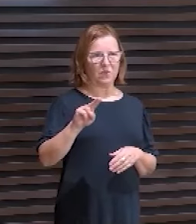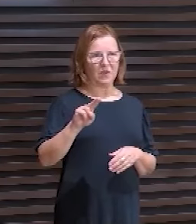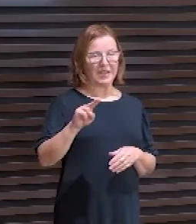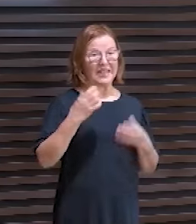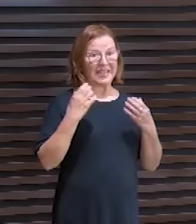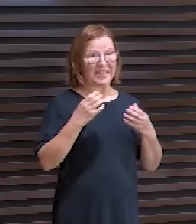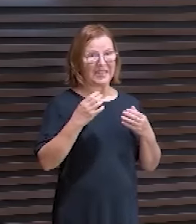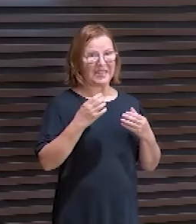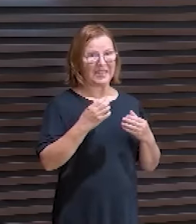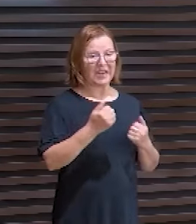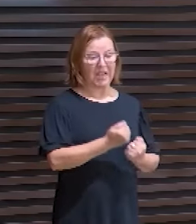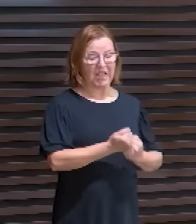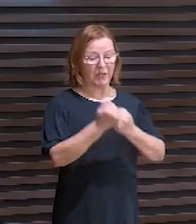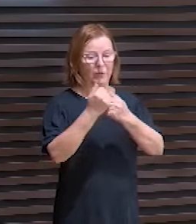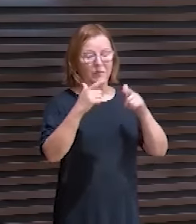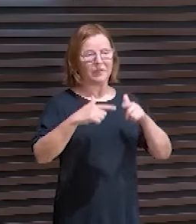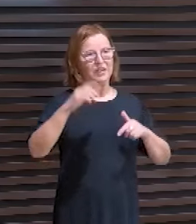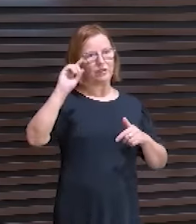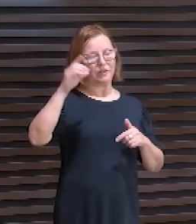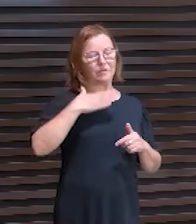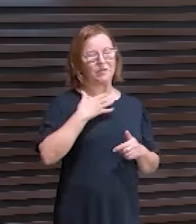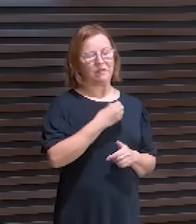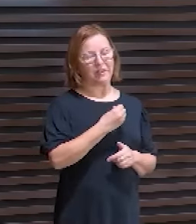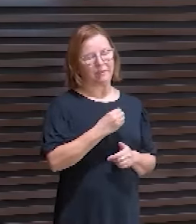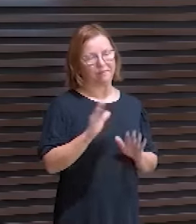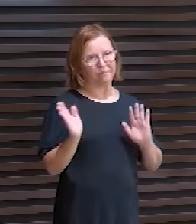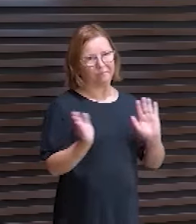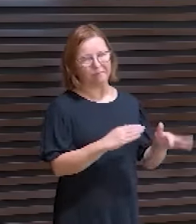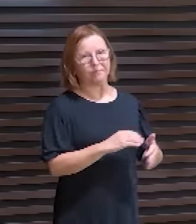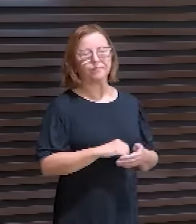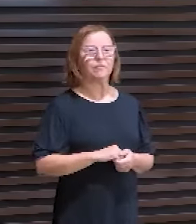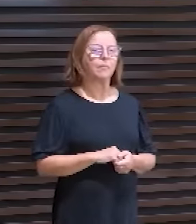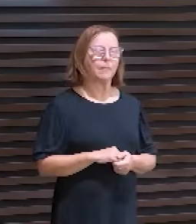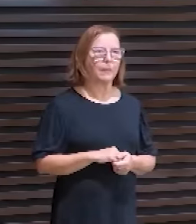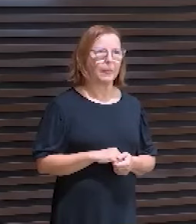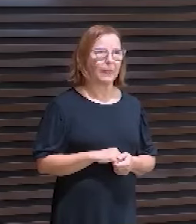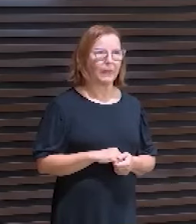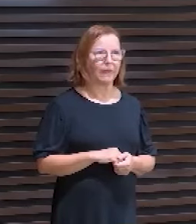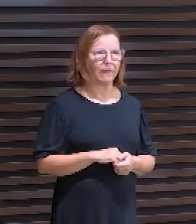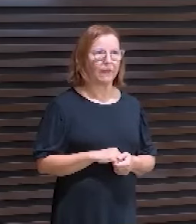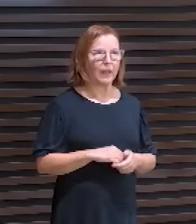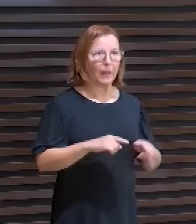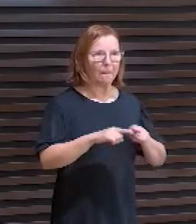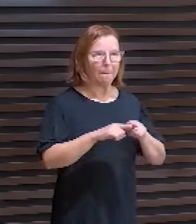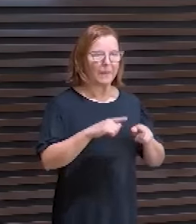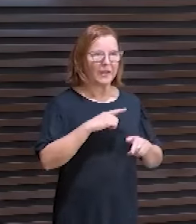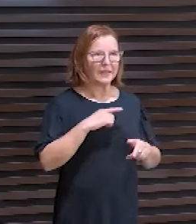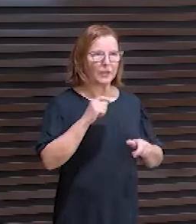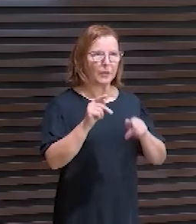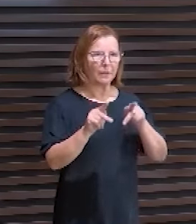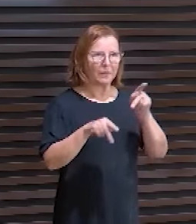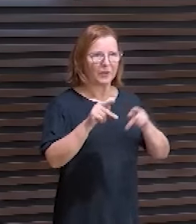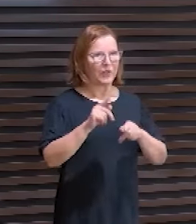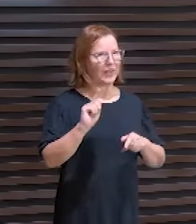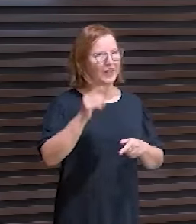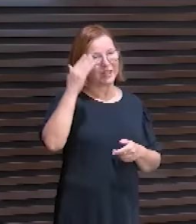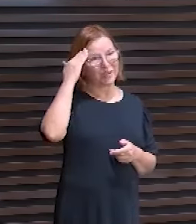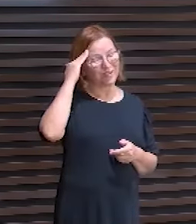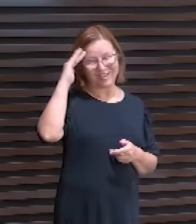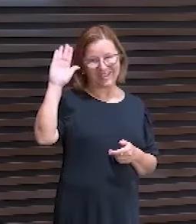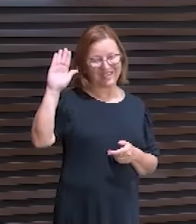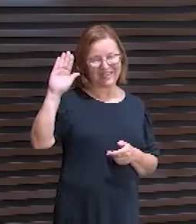vida A grande questão é que esses ainda não entenderam ou não